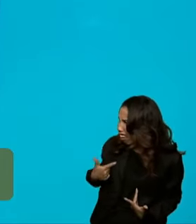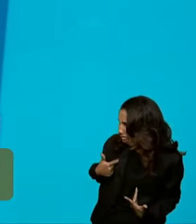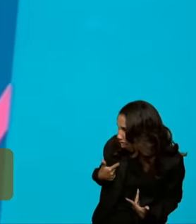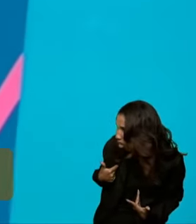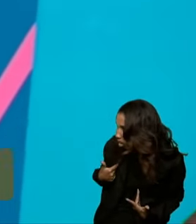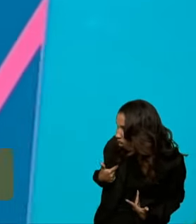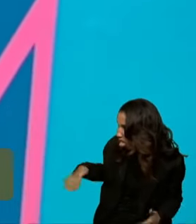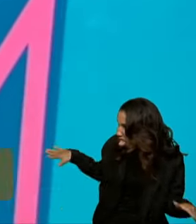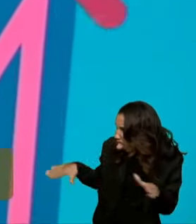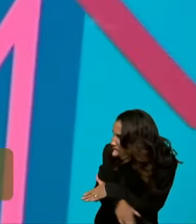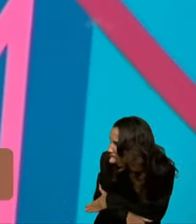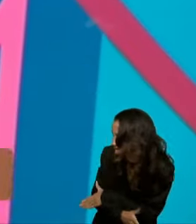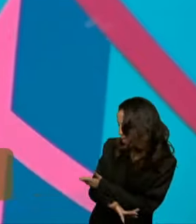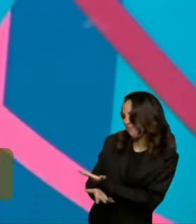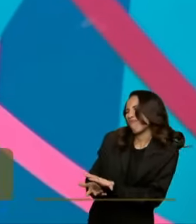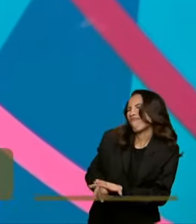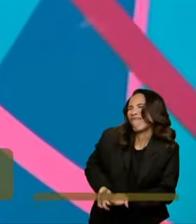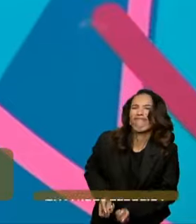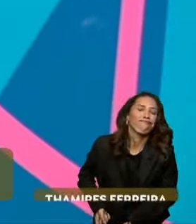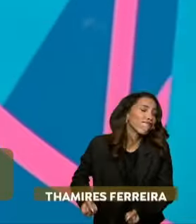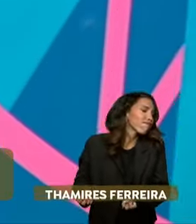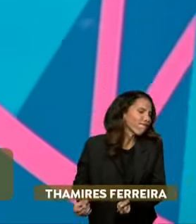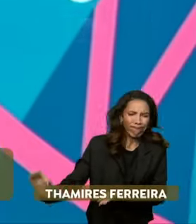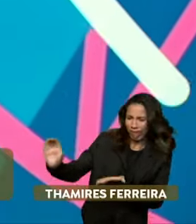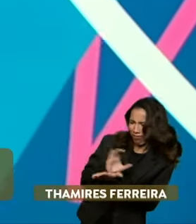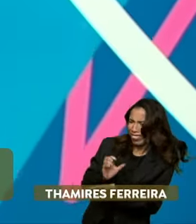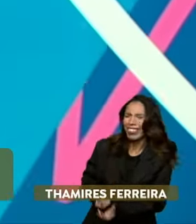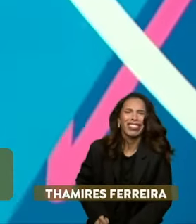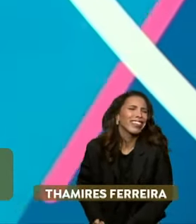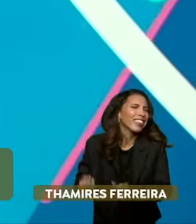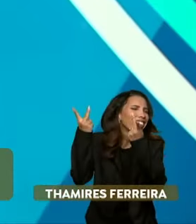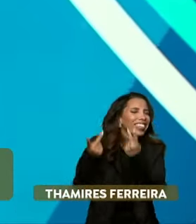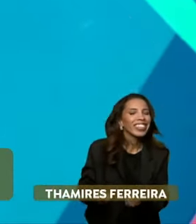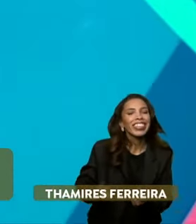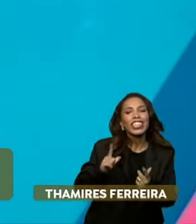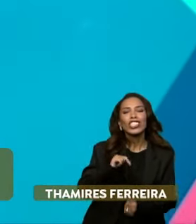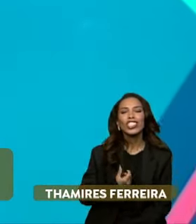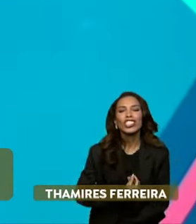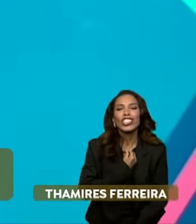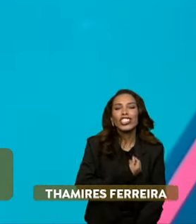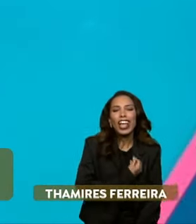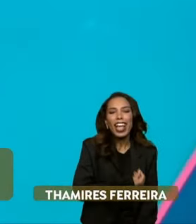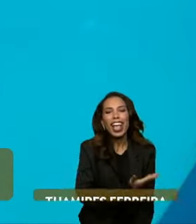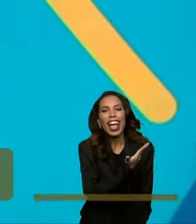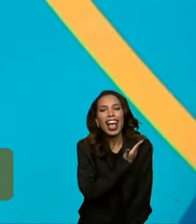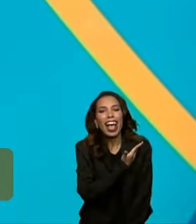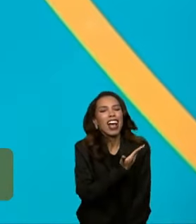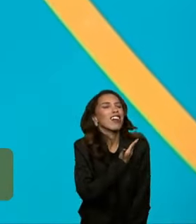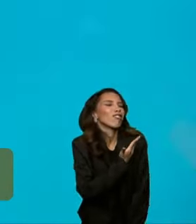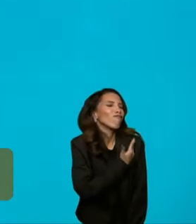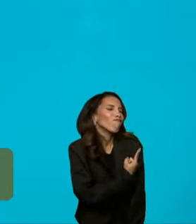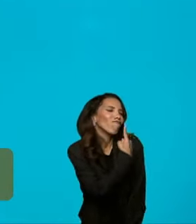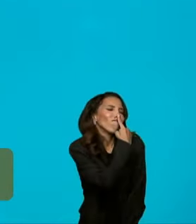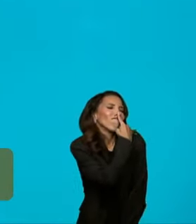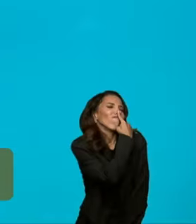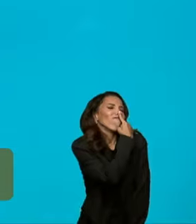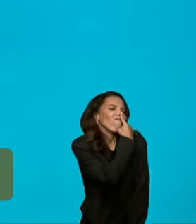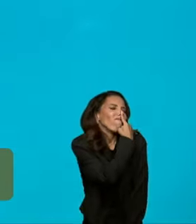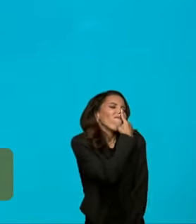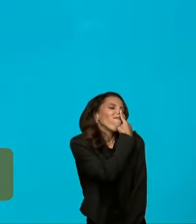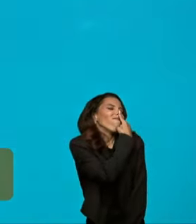não. Irmandade é fidelidade, existe amigo melhor que irmão. Não se pode